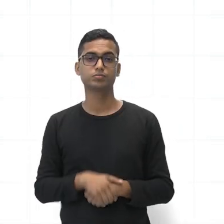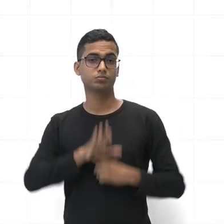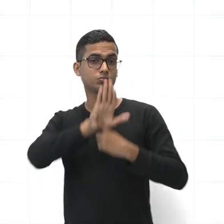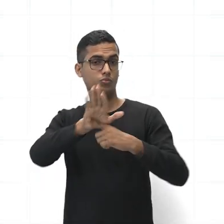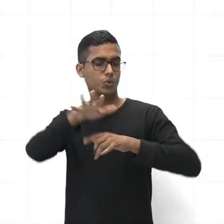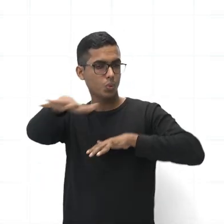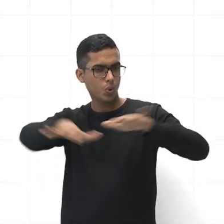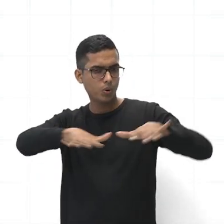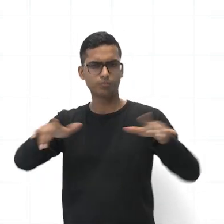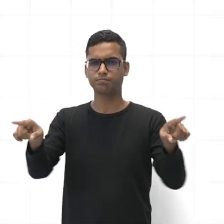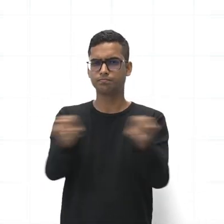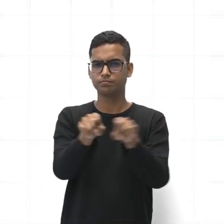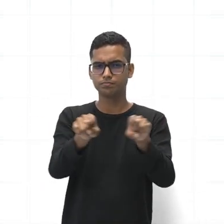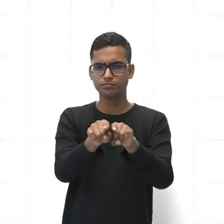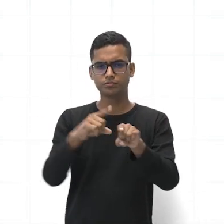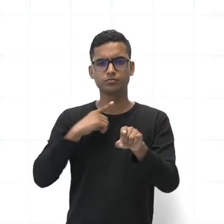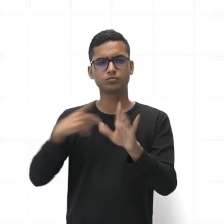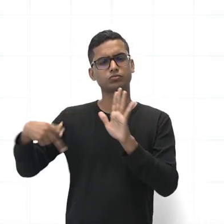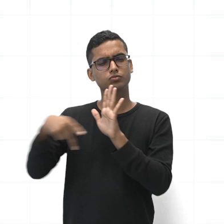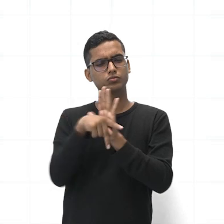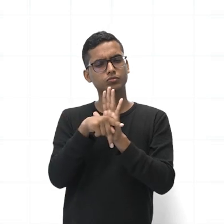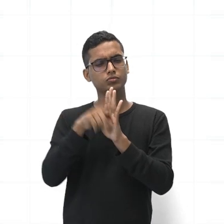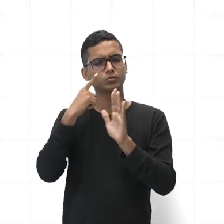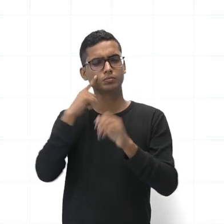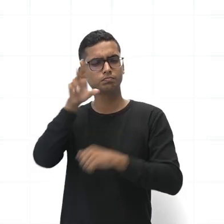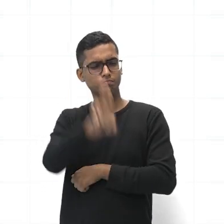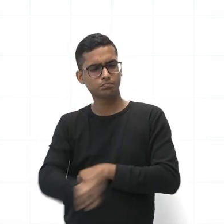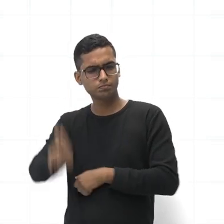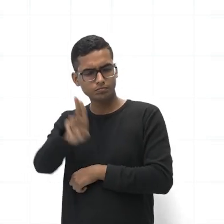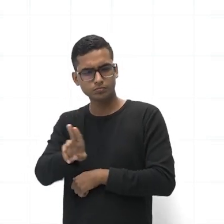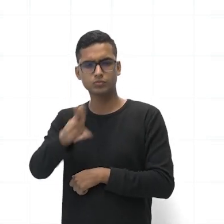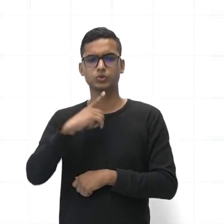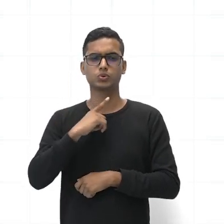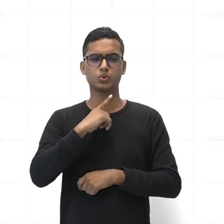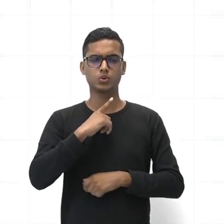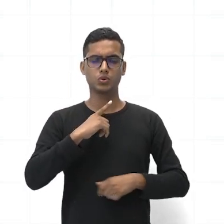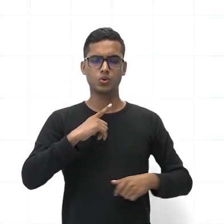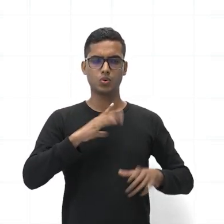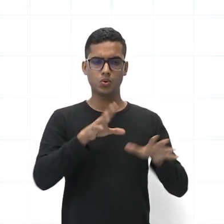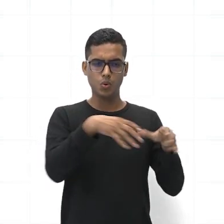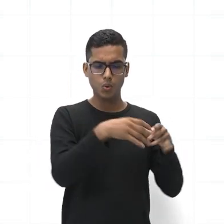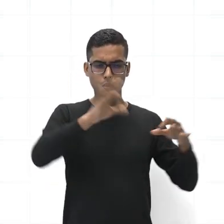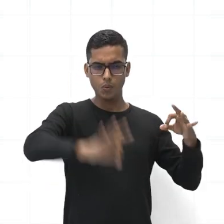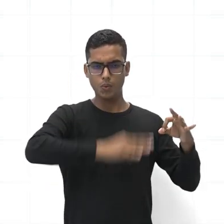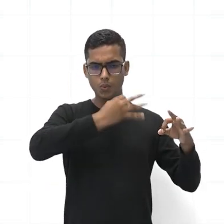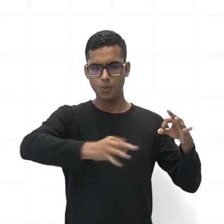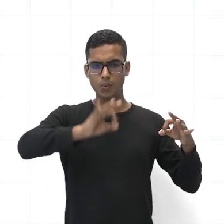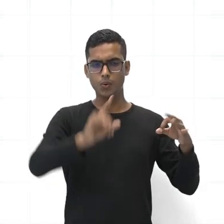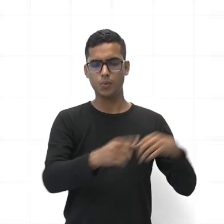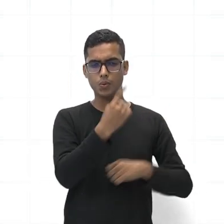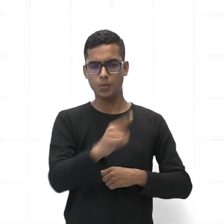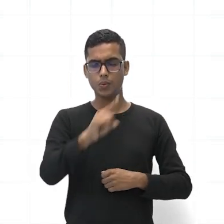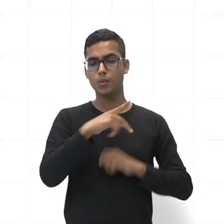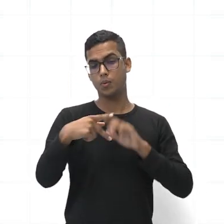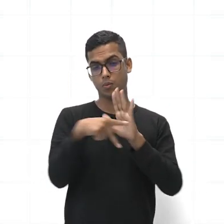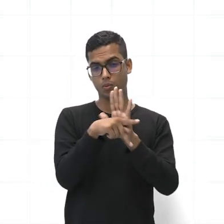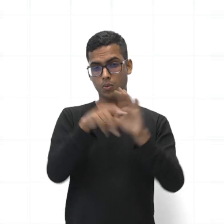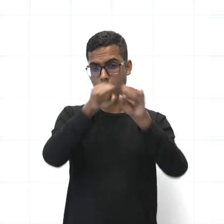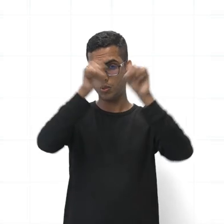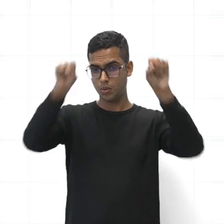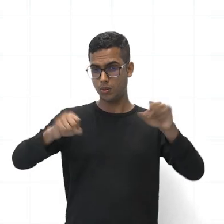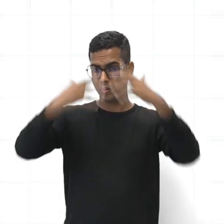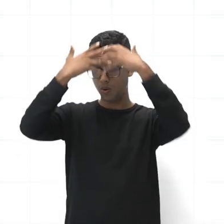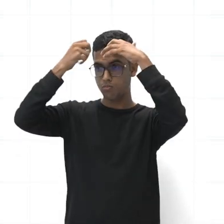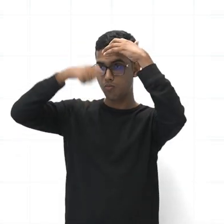os movimentos sob a regência do maestro nervoso, que é o nosso sistema nervoso.